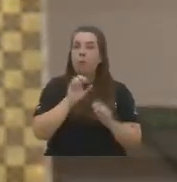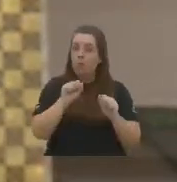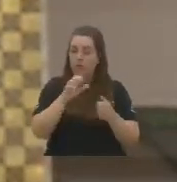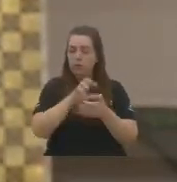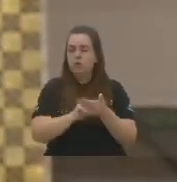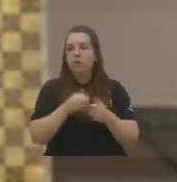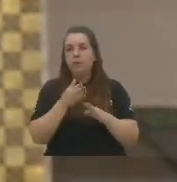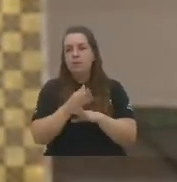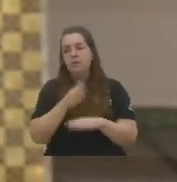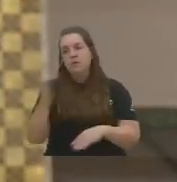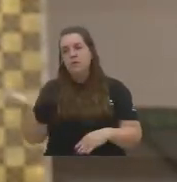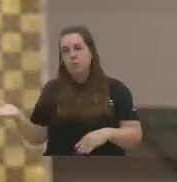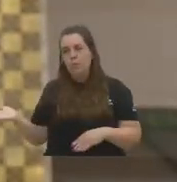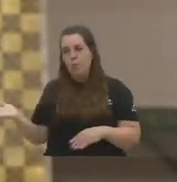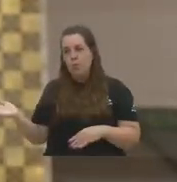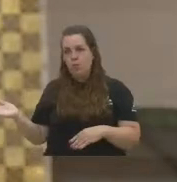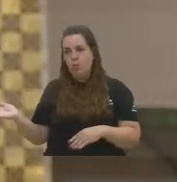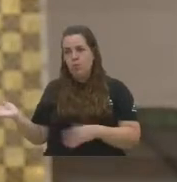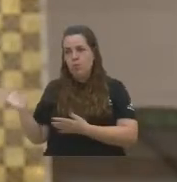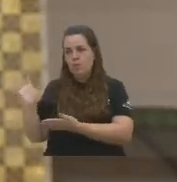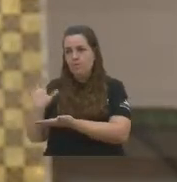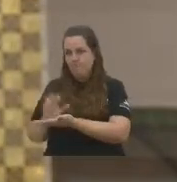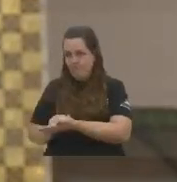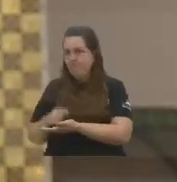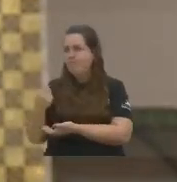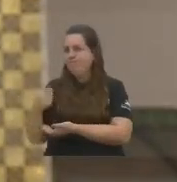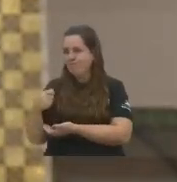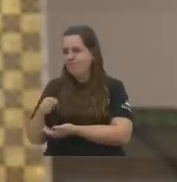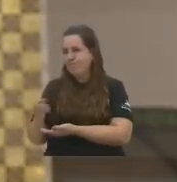sua participação pela secretaria, pelo telefone